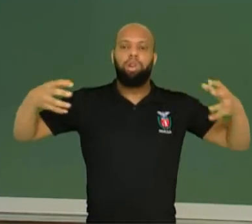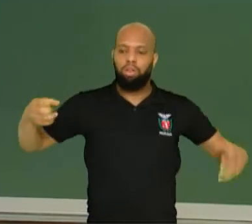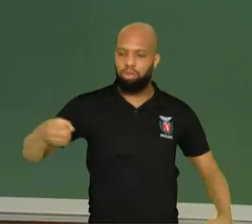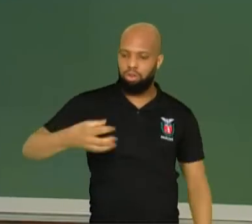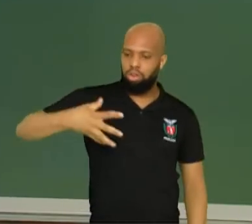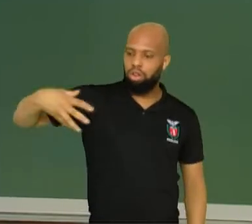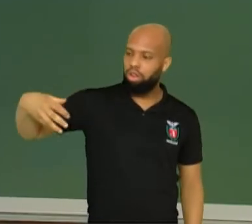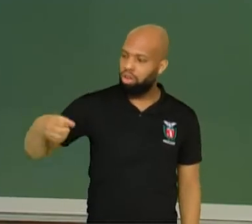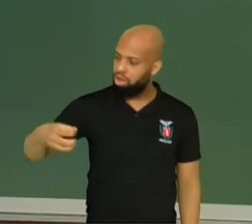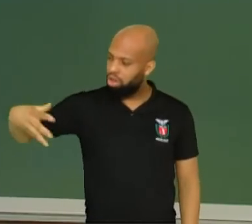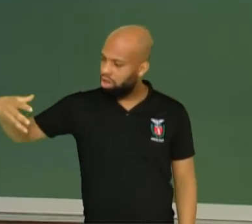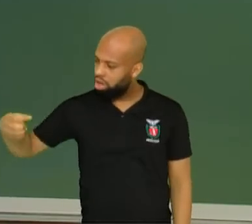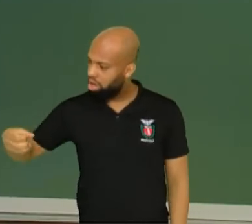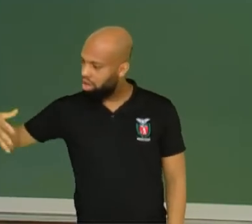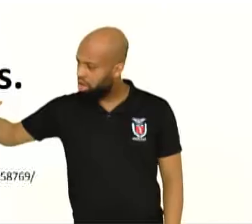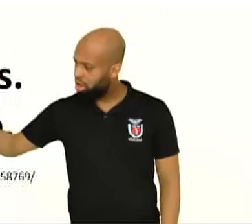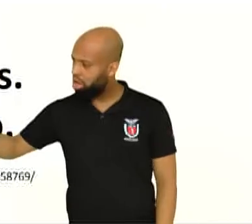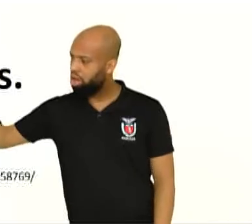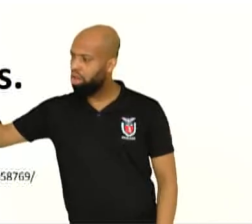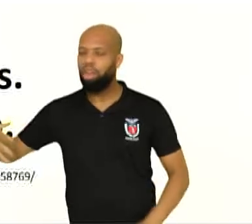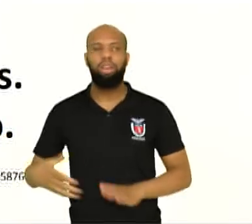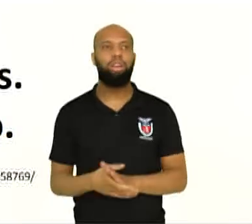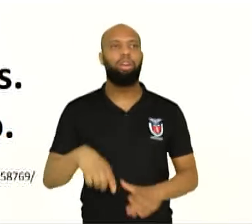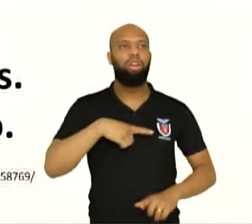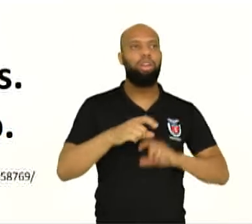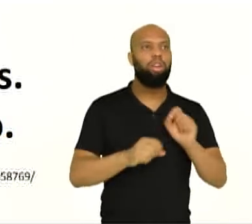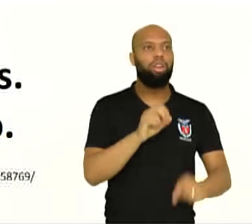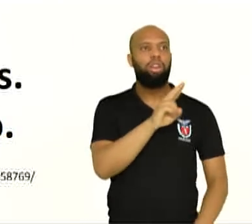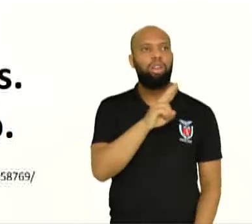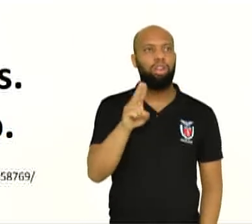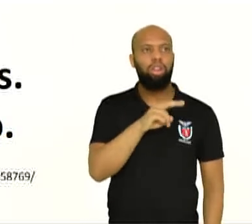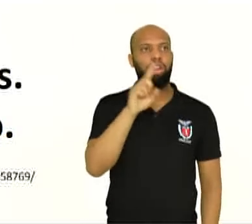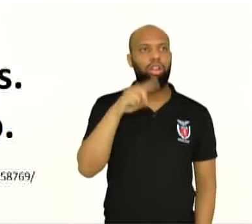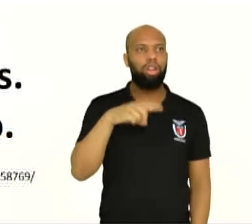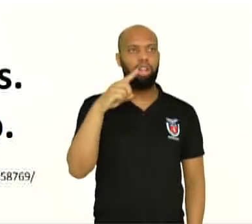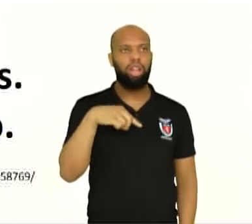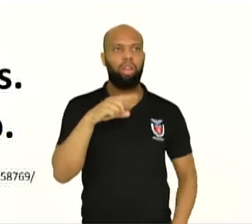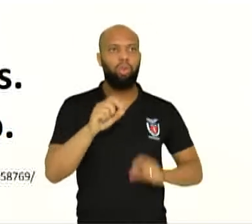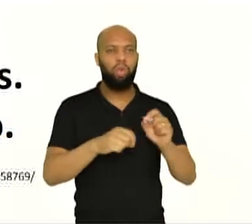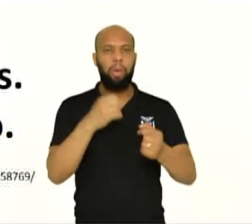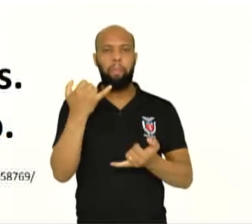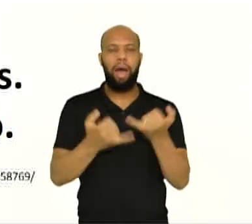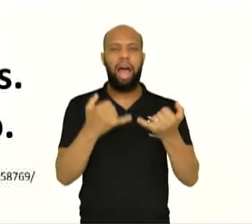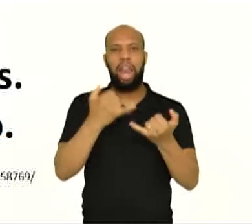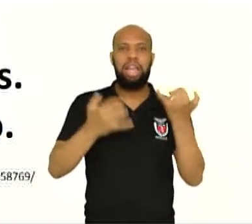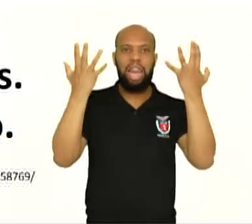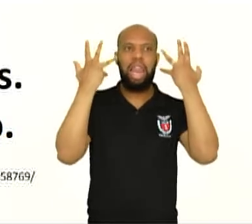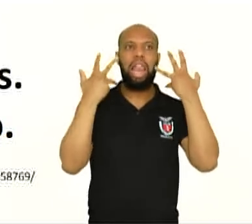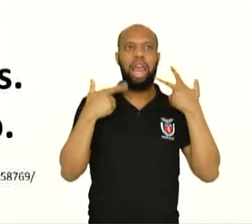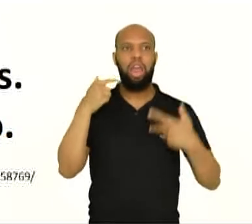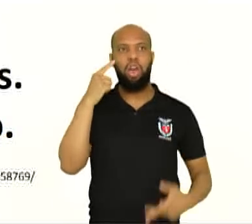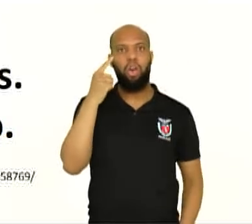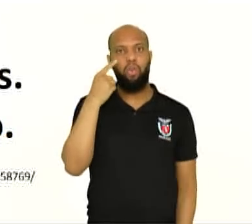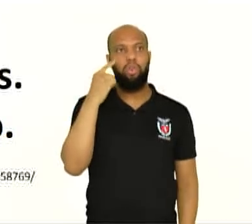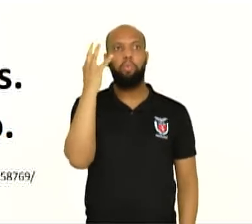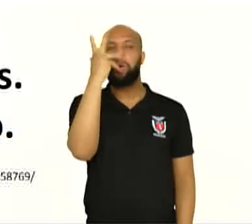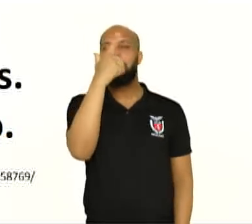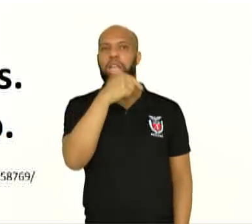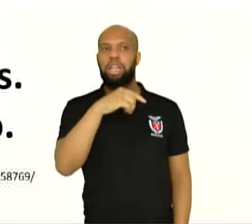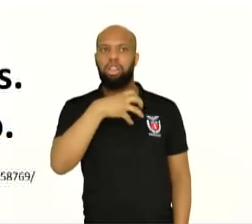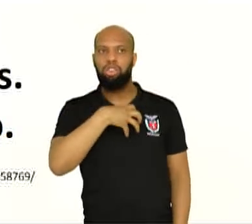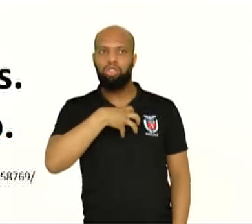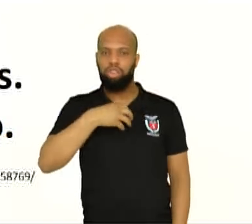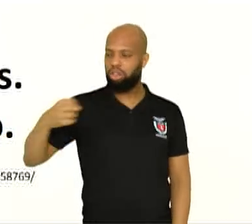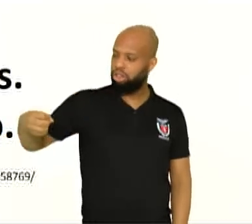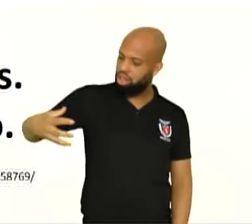chama Cynaea capillata. A gente também conhece ela como água-viva juba de leão. Olha como ela é linda, os tentáculos